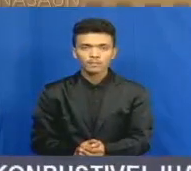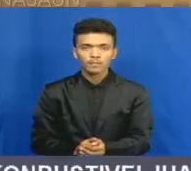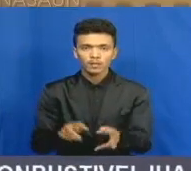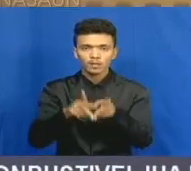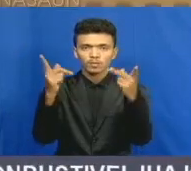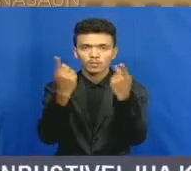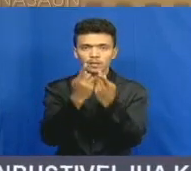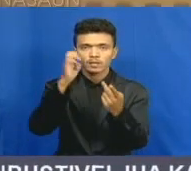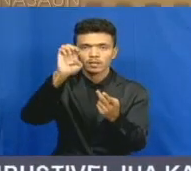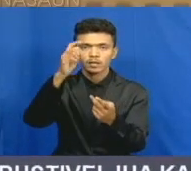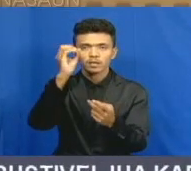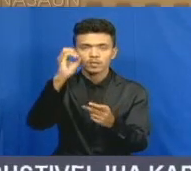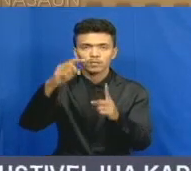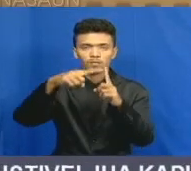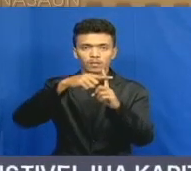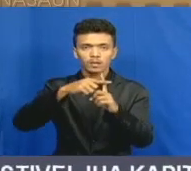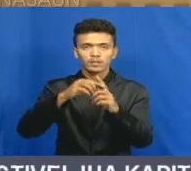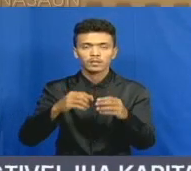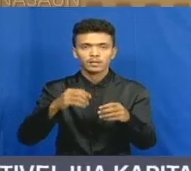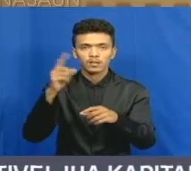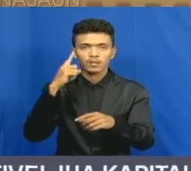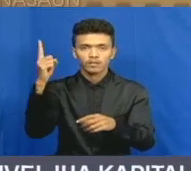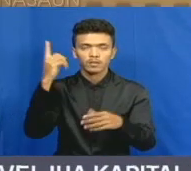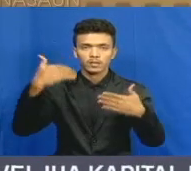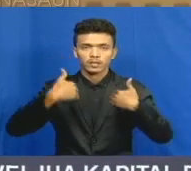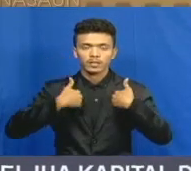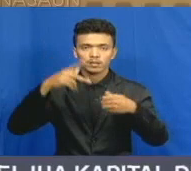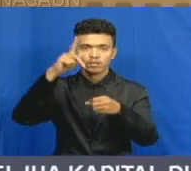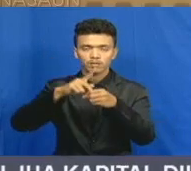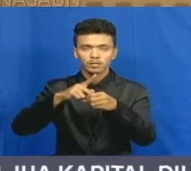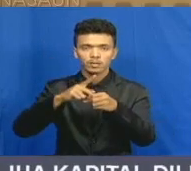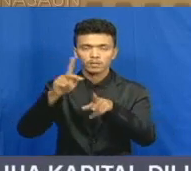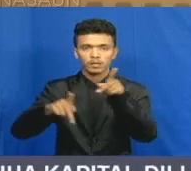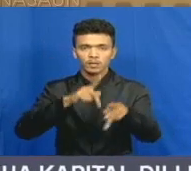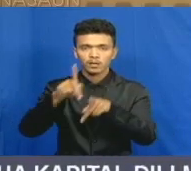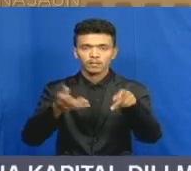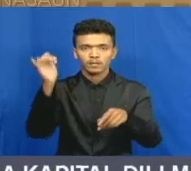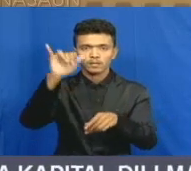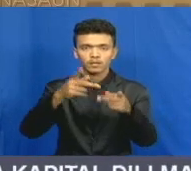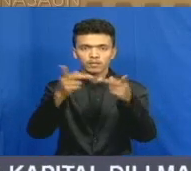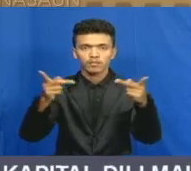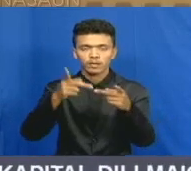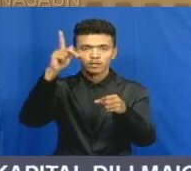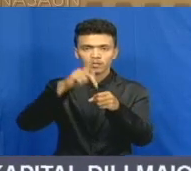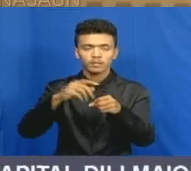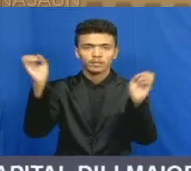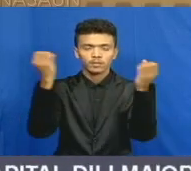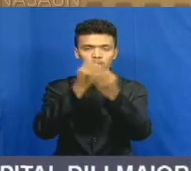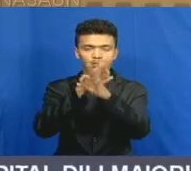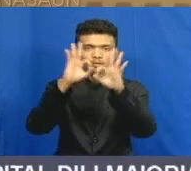Companhia Tomás na Fatin garante combustível bacida da Unsira, mas que e a estação combustível balão estou gasolina lá